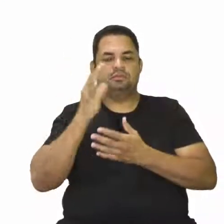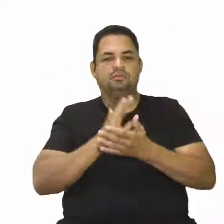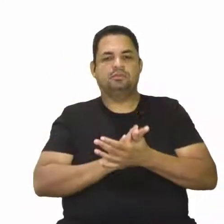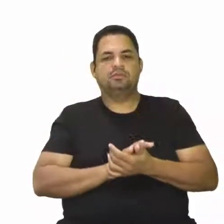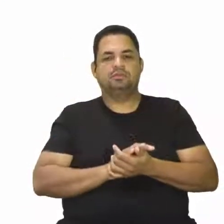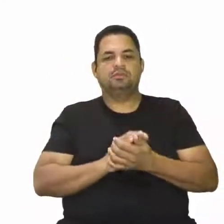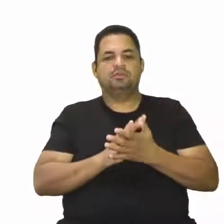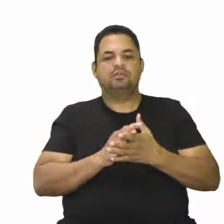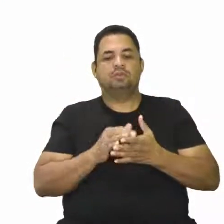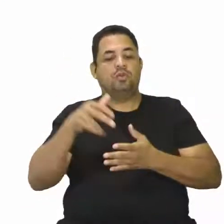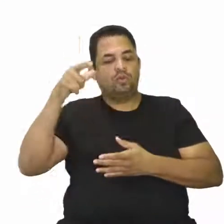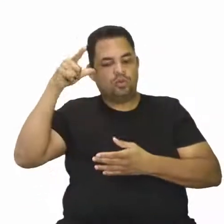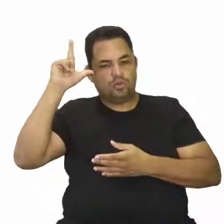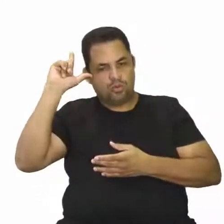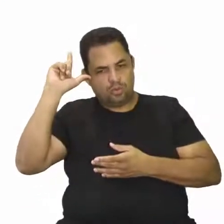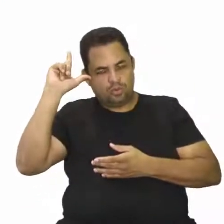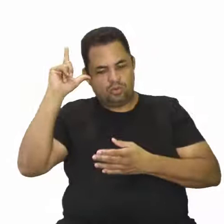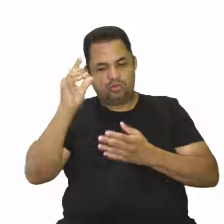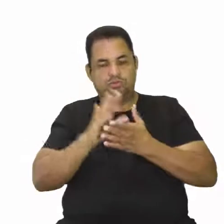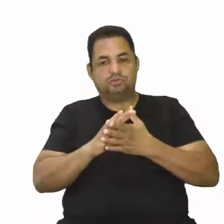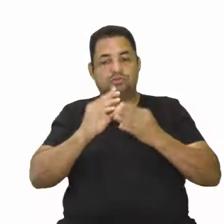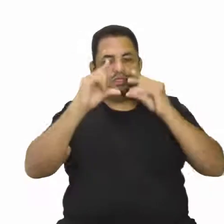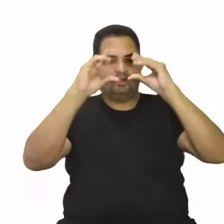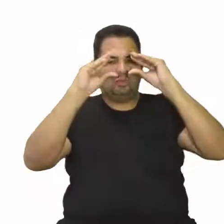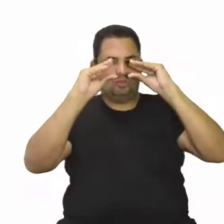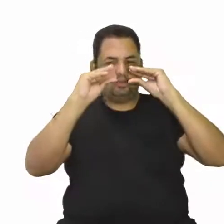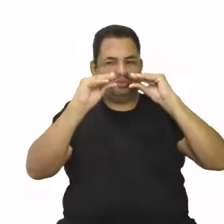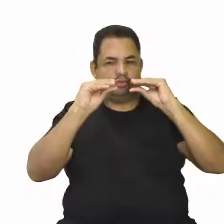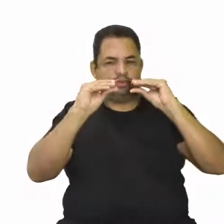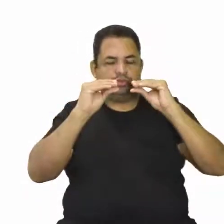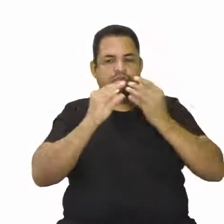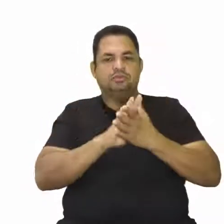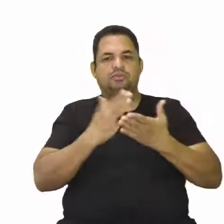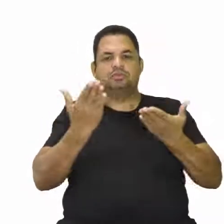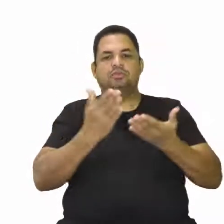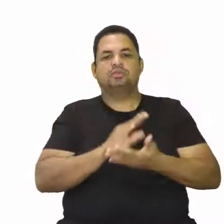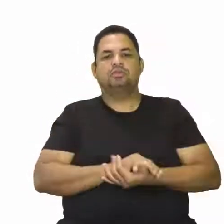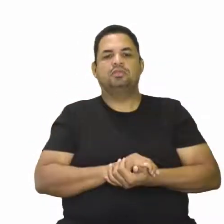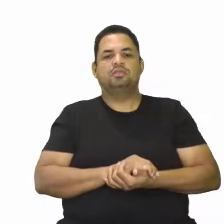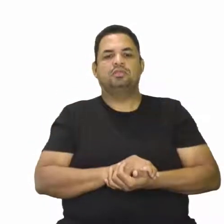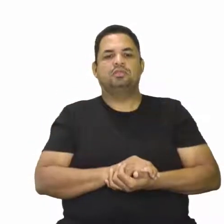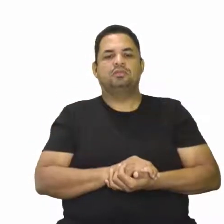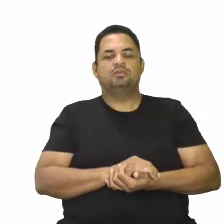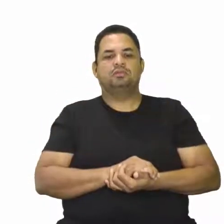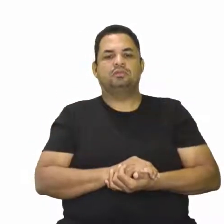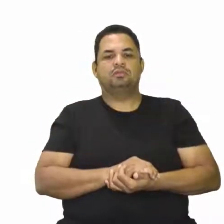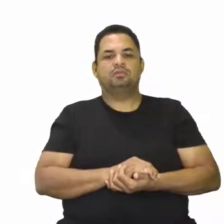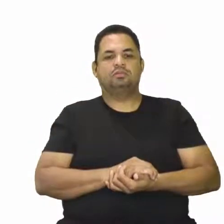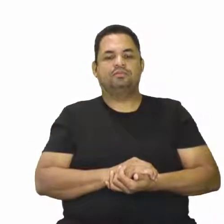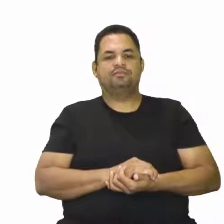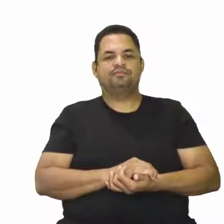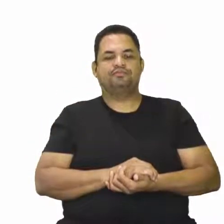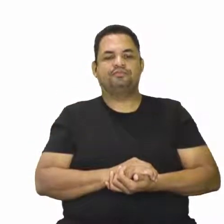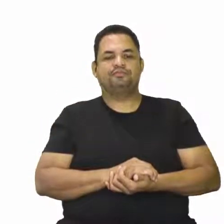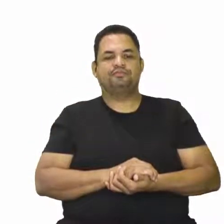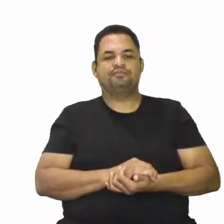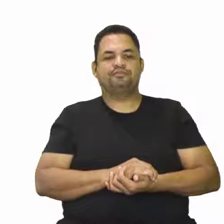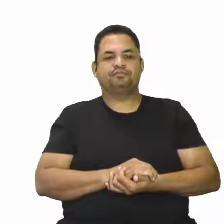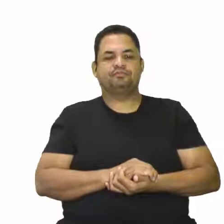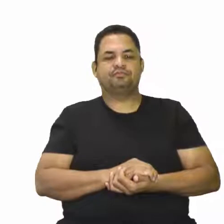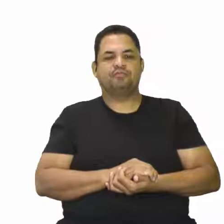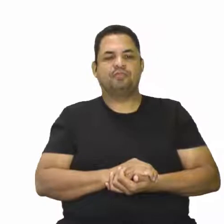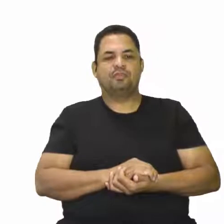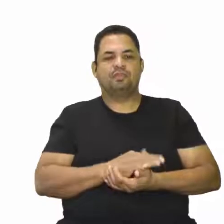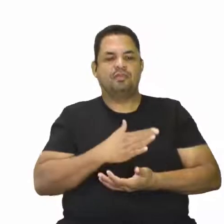é ontem e à noite. Mi mamá vive en la calle